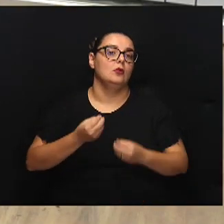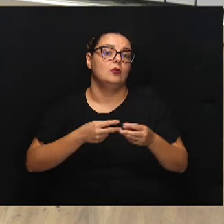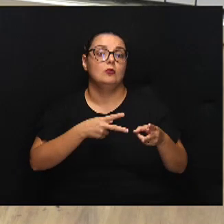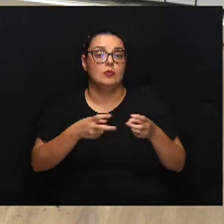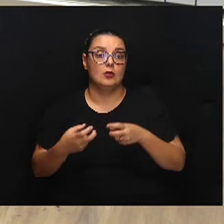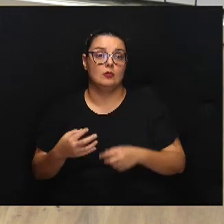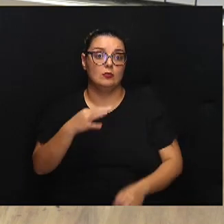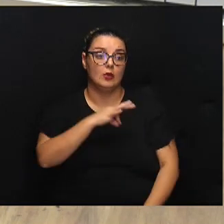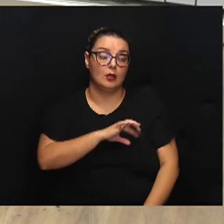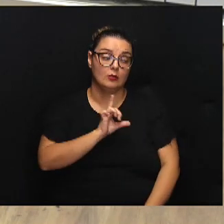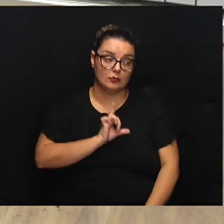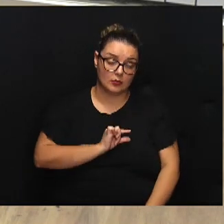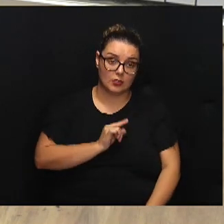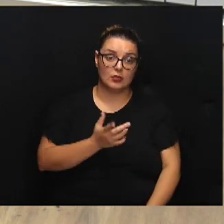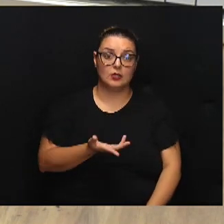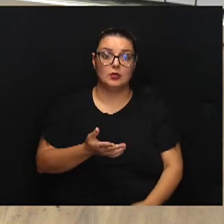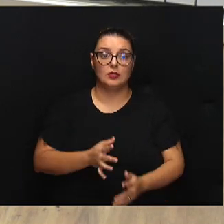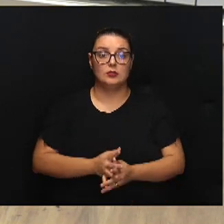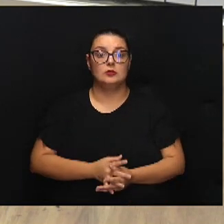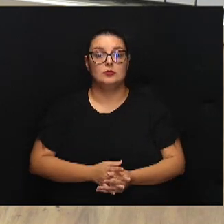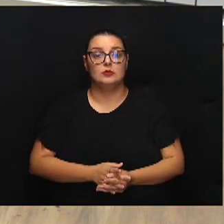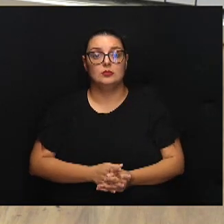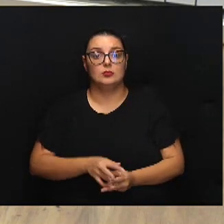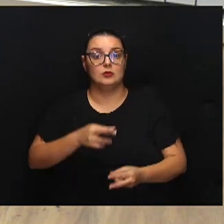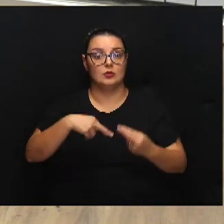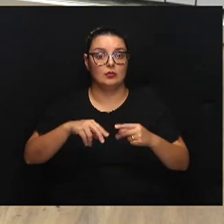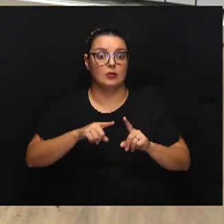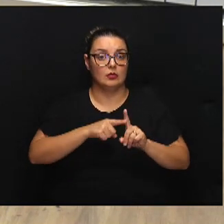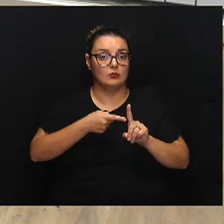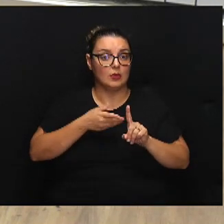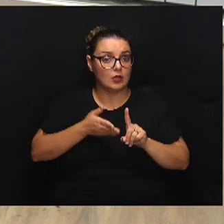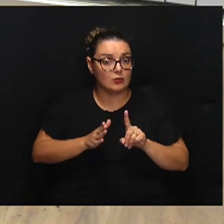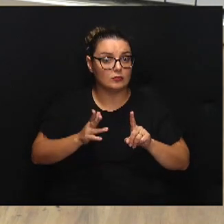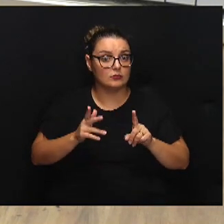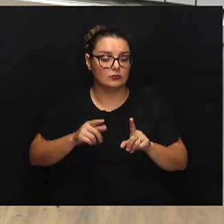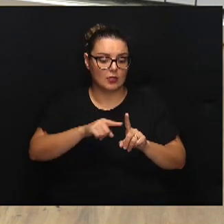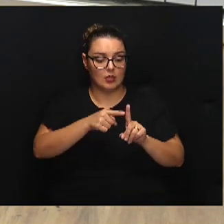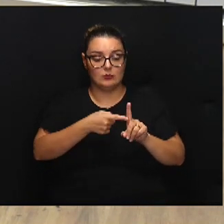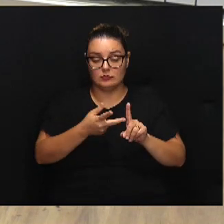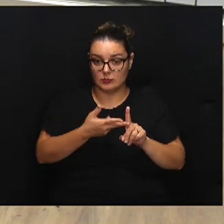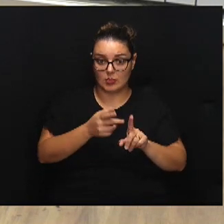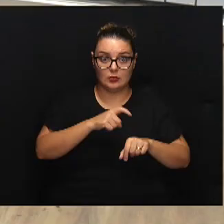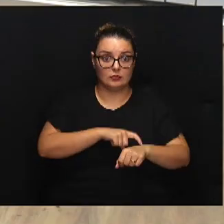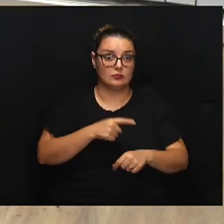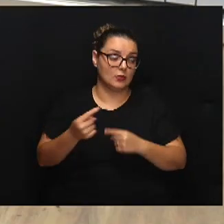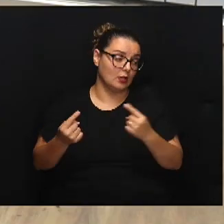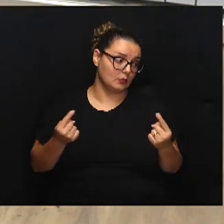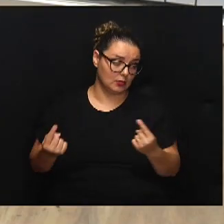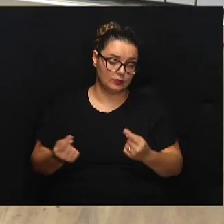baixa remuneração nessa questão de parto normal e de cesárea e do tempo que leva cada um?